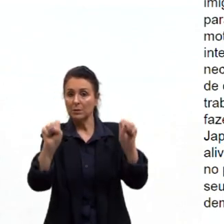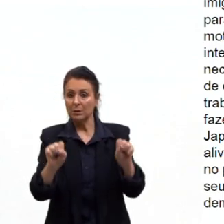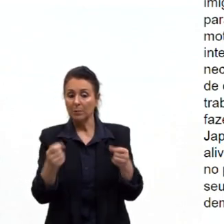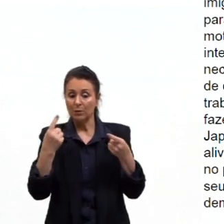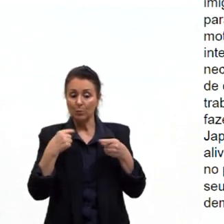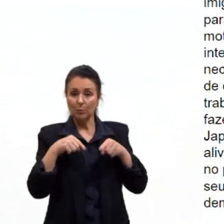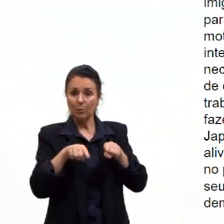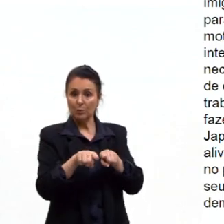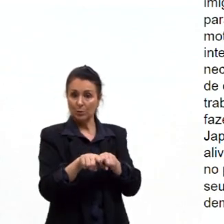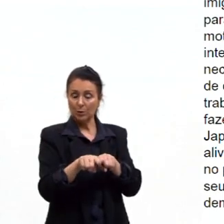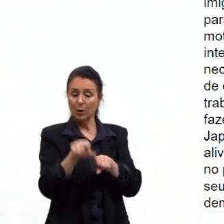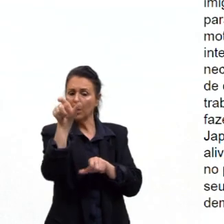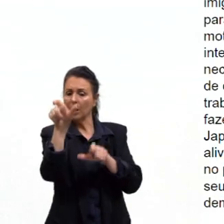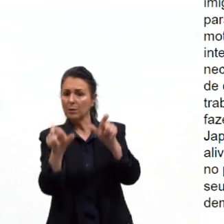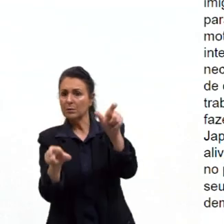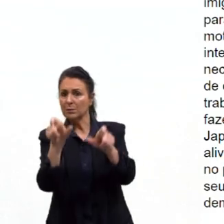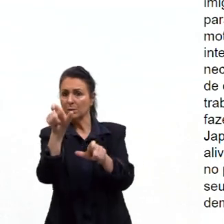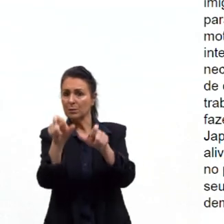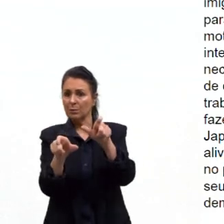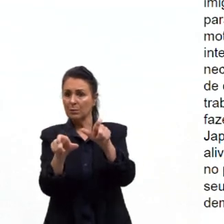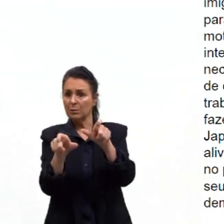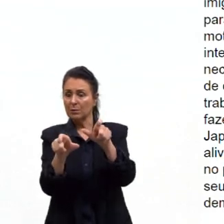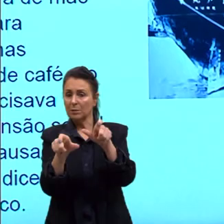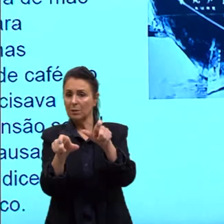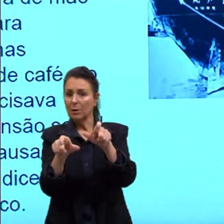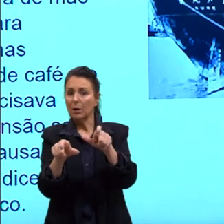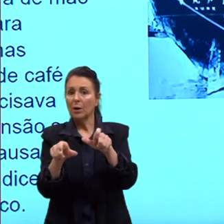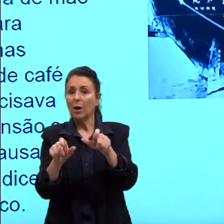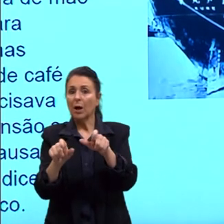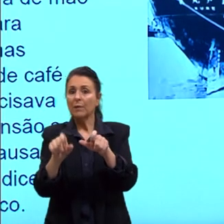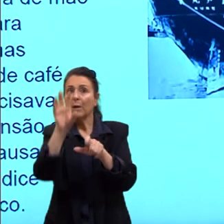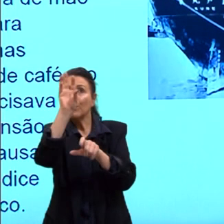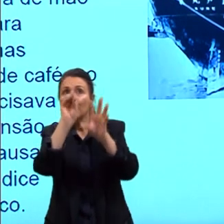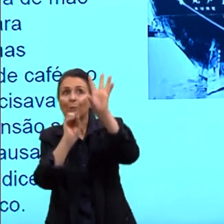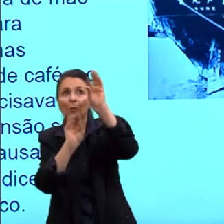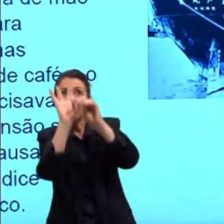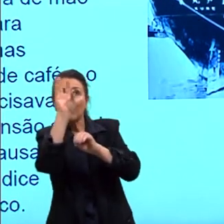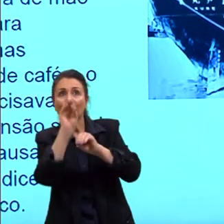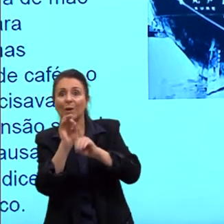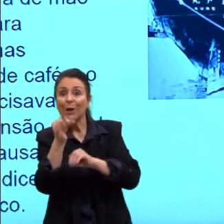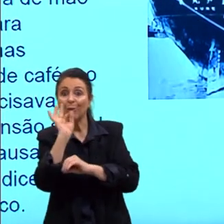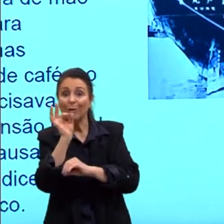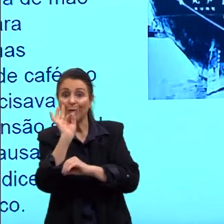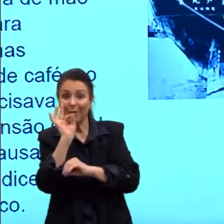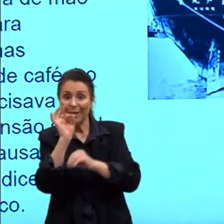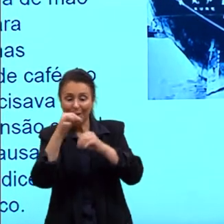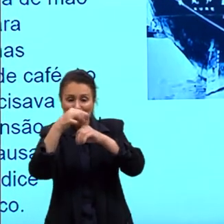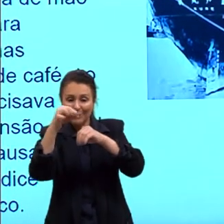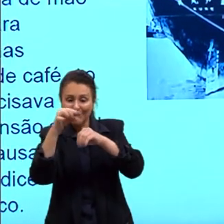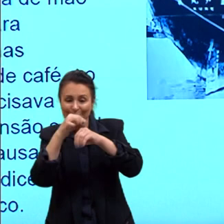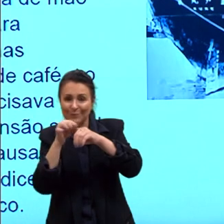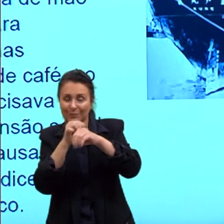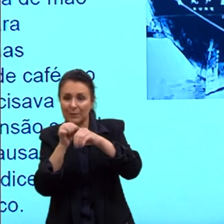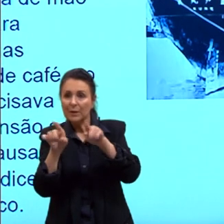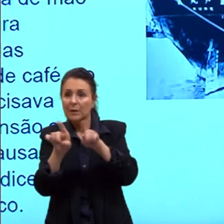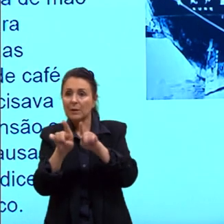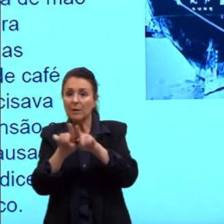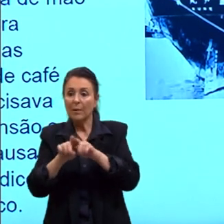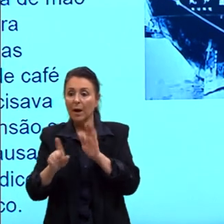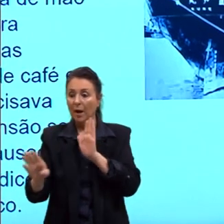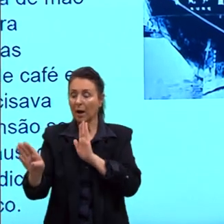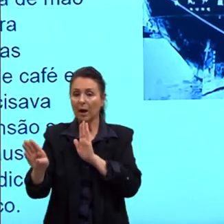parceria né as pessoas ali recolhendo Cafezal e Aqui nós temos a inauguração da chegada